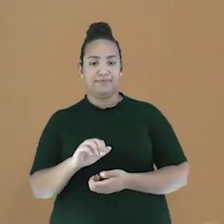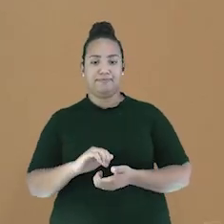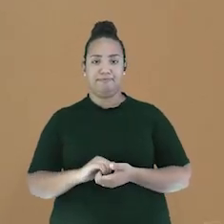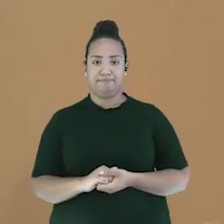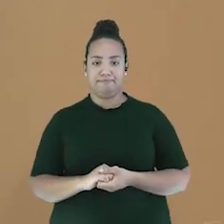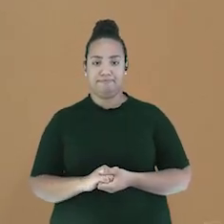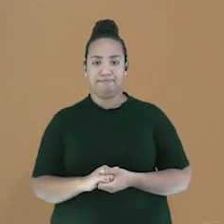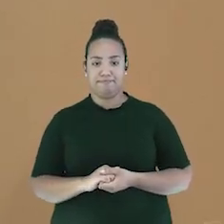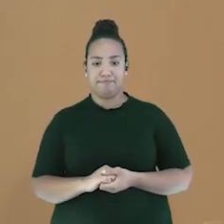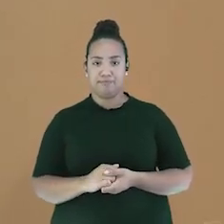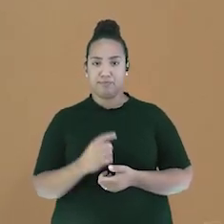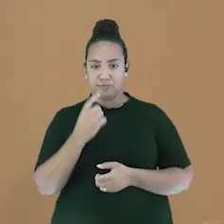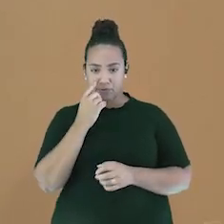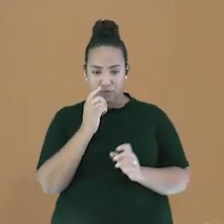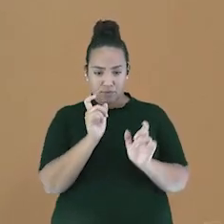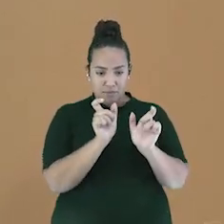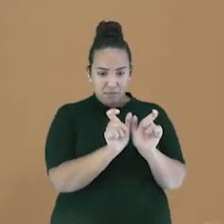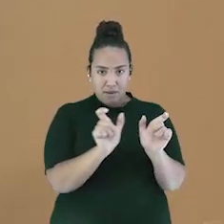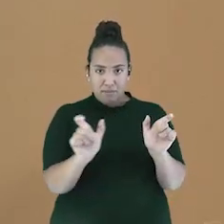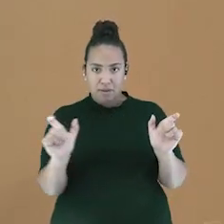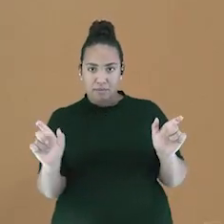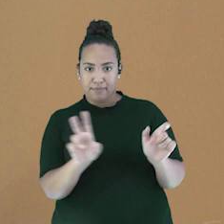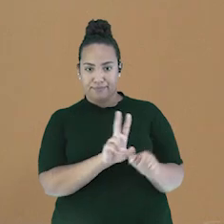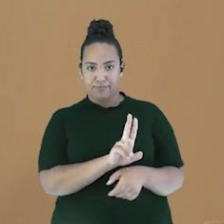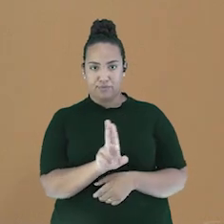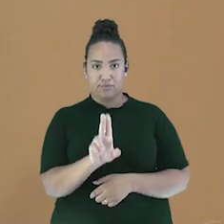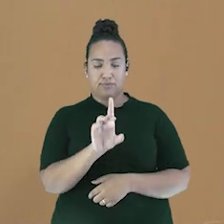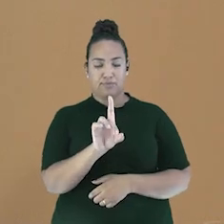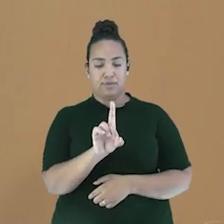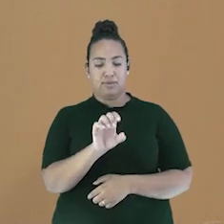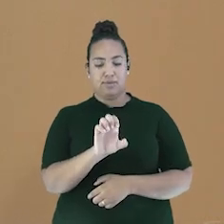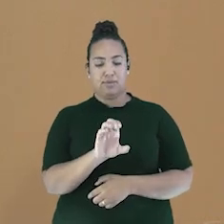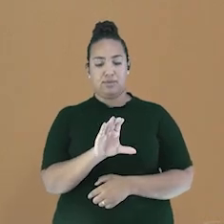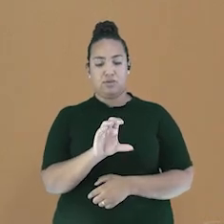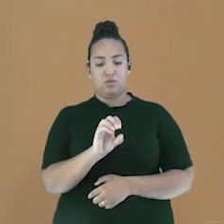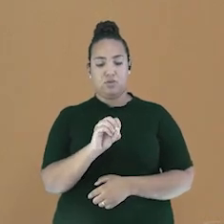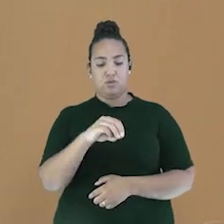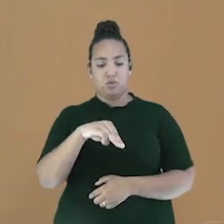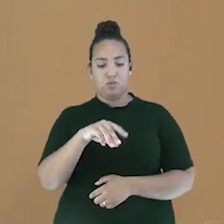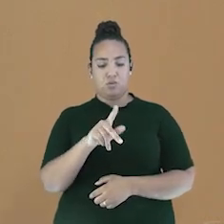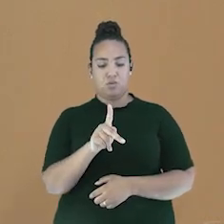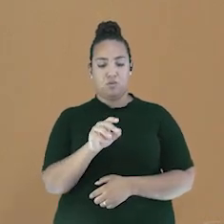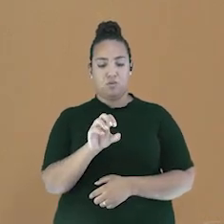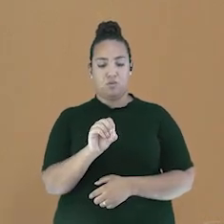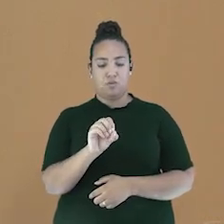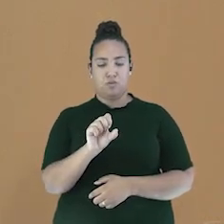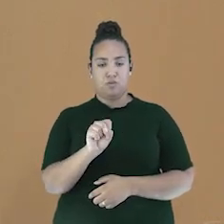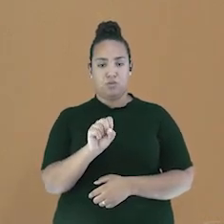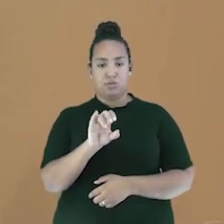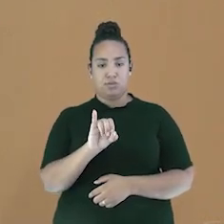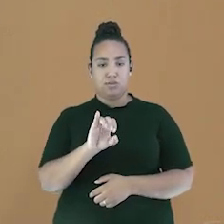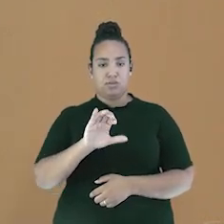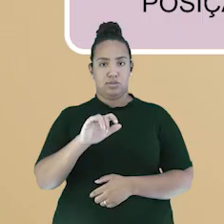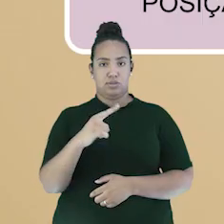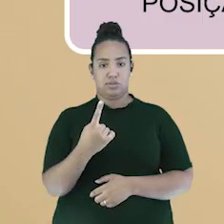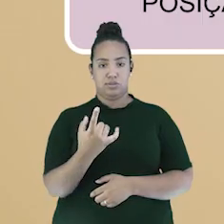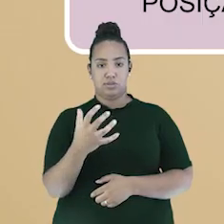movimento que fizemos se chama decomposição de número isso mesmo fizemos uma decomposição